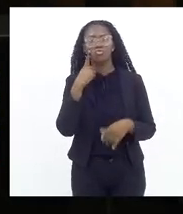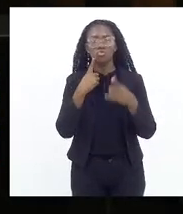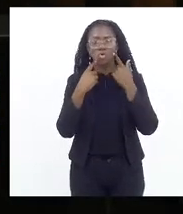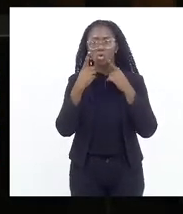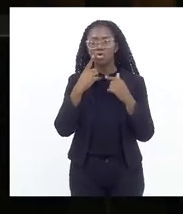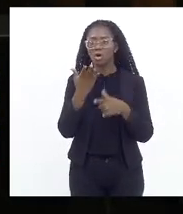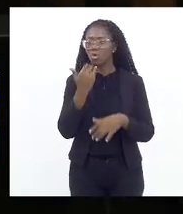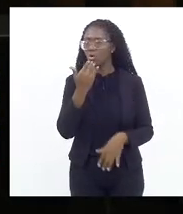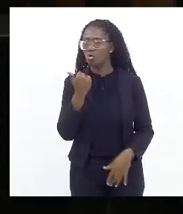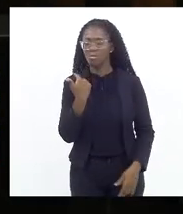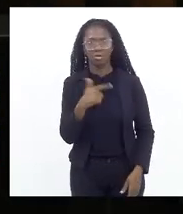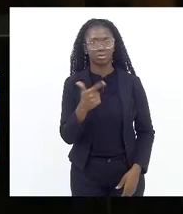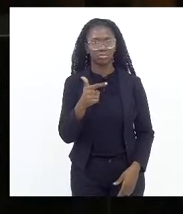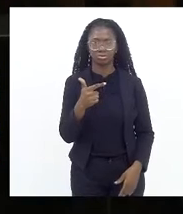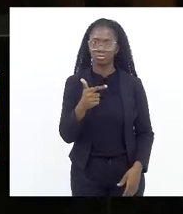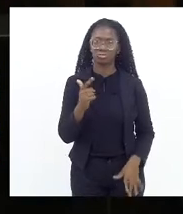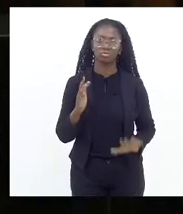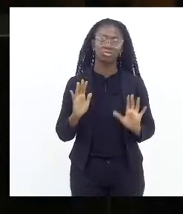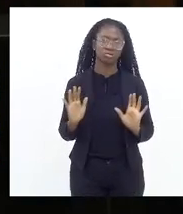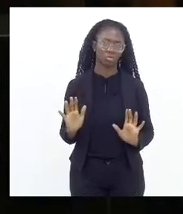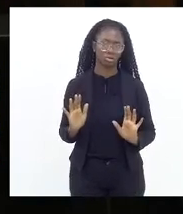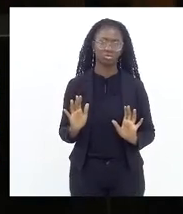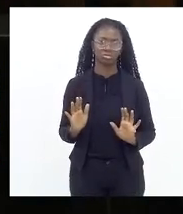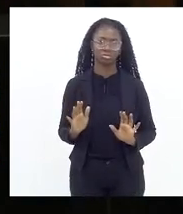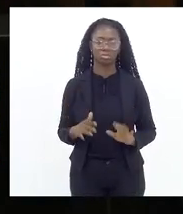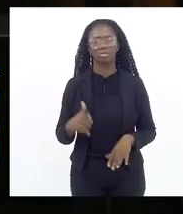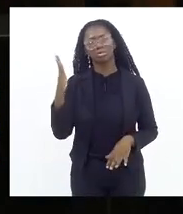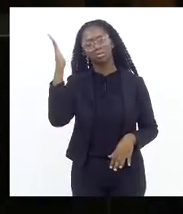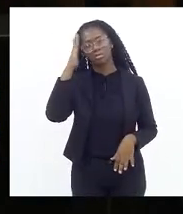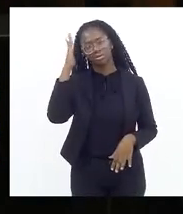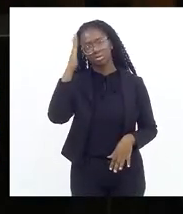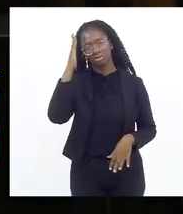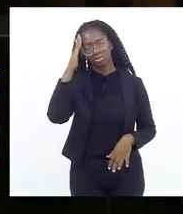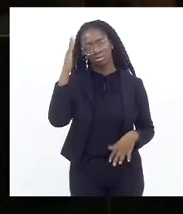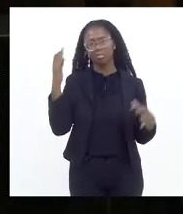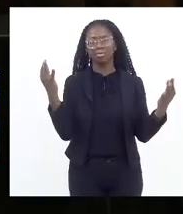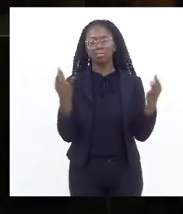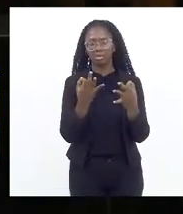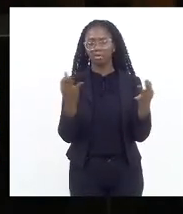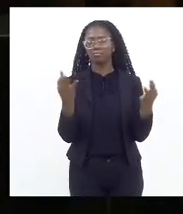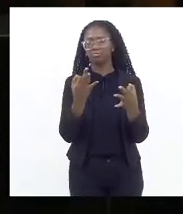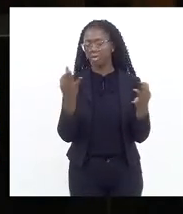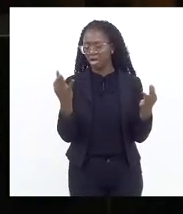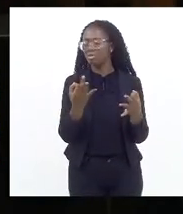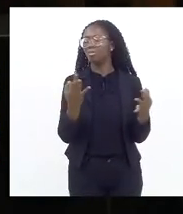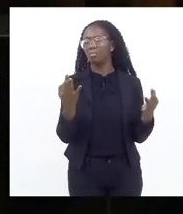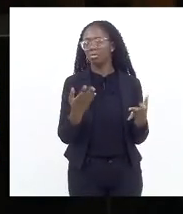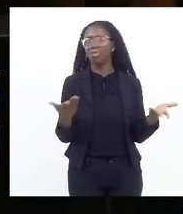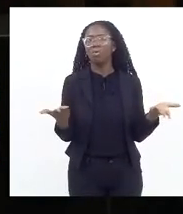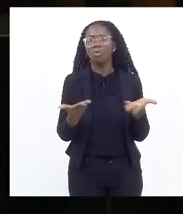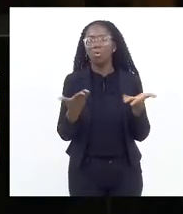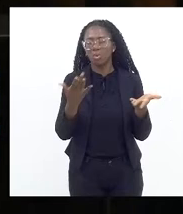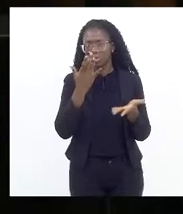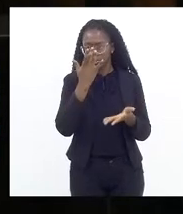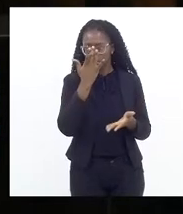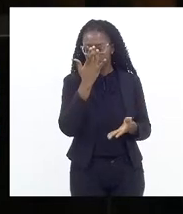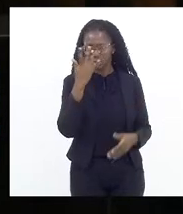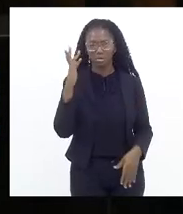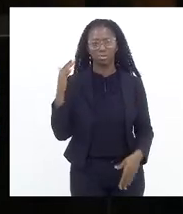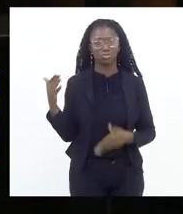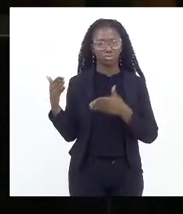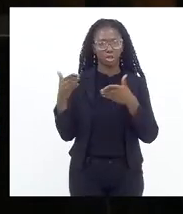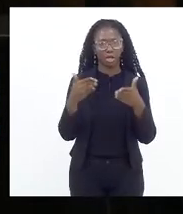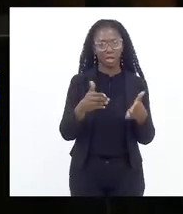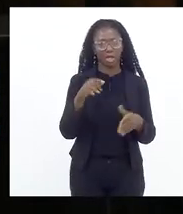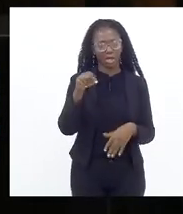tem alimentos para dar para os seus filhos. E sabemos perfeitamente que hoje só chegamos ao ponto